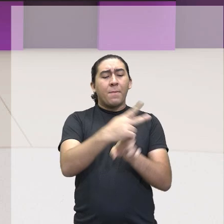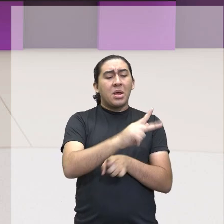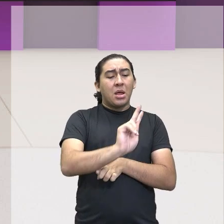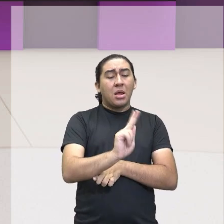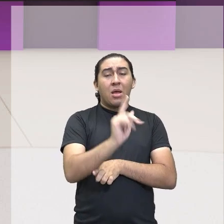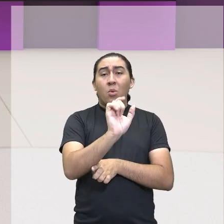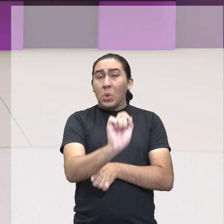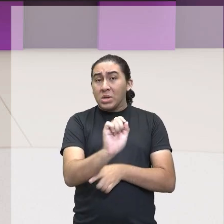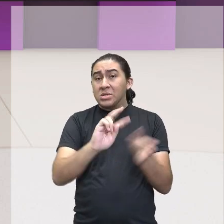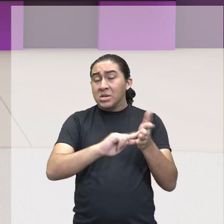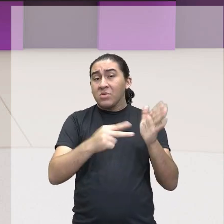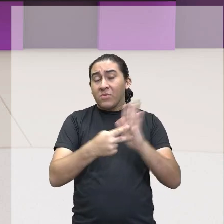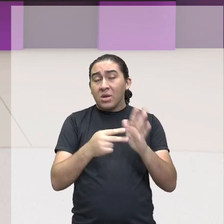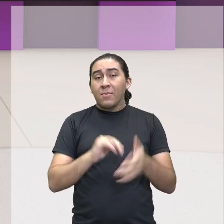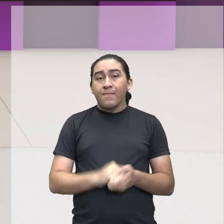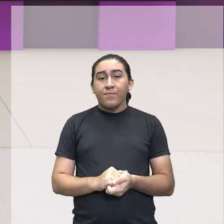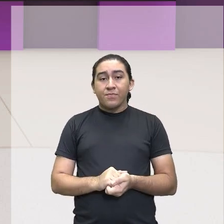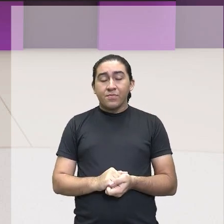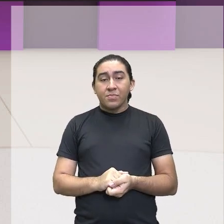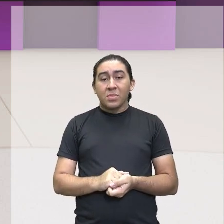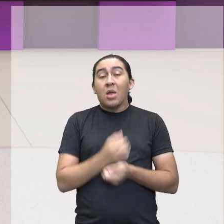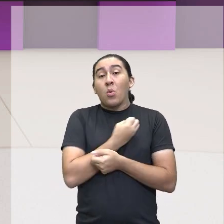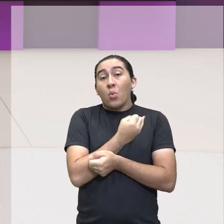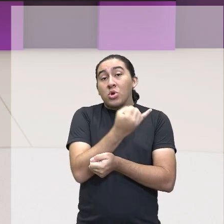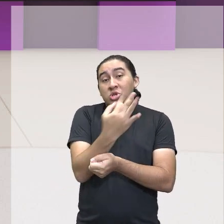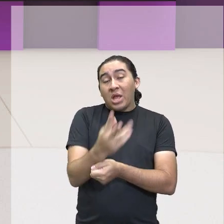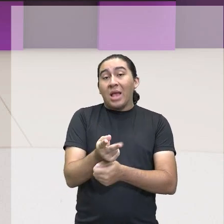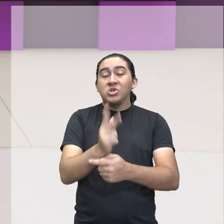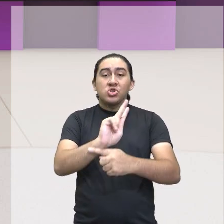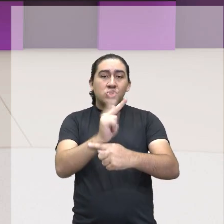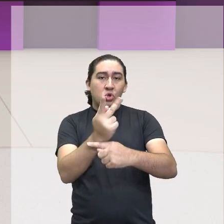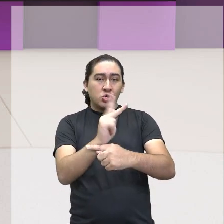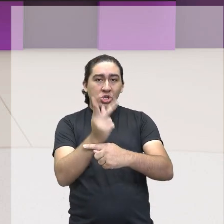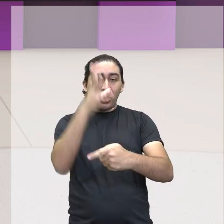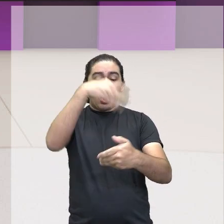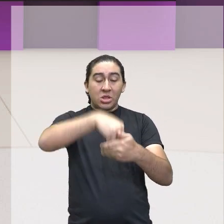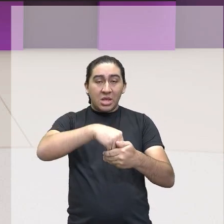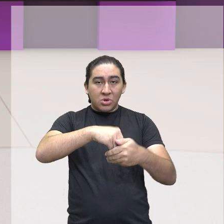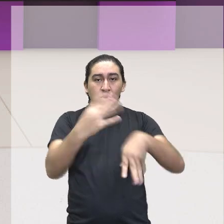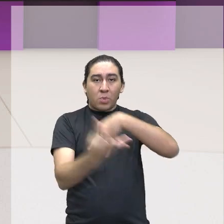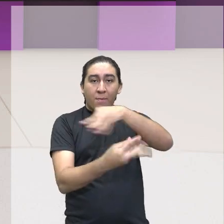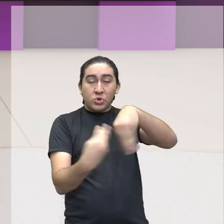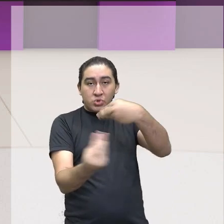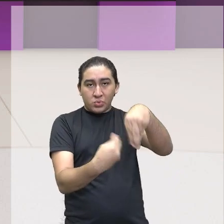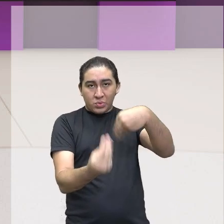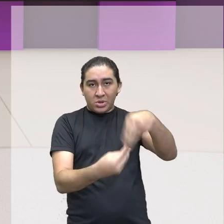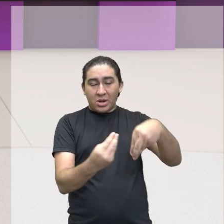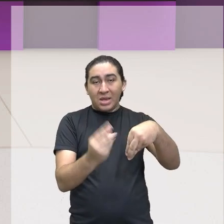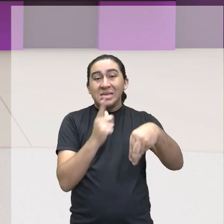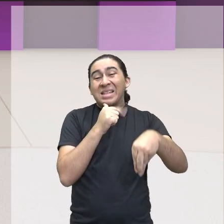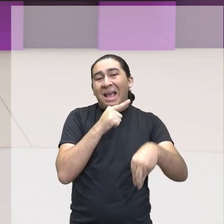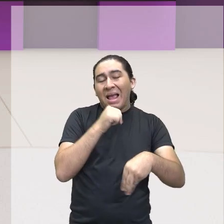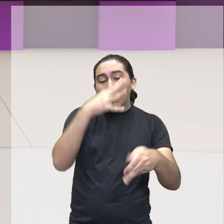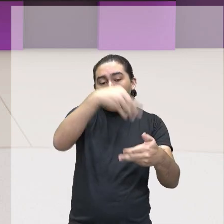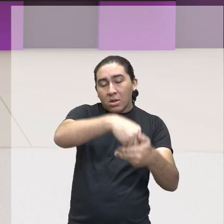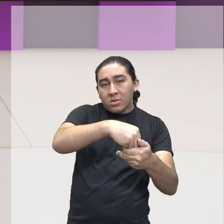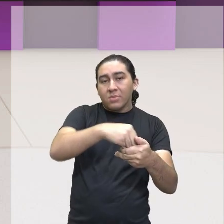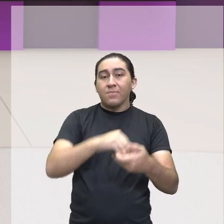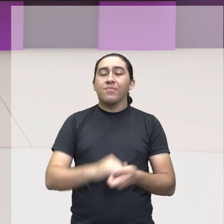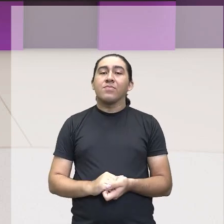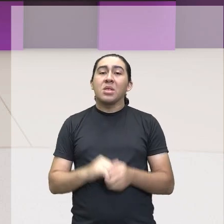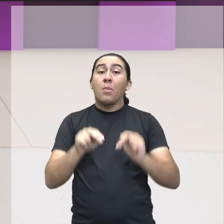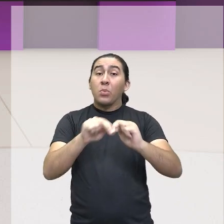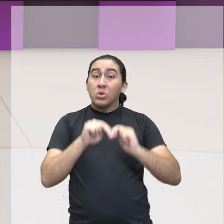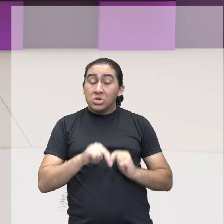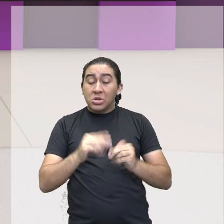mesmo? É o potencial hidrogeniônico de uma solução aquosa. Por isso que em alguns determinados